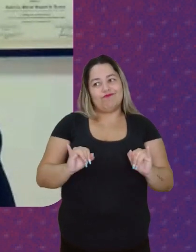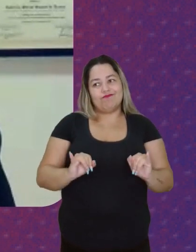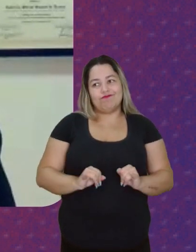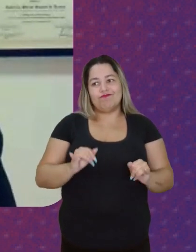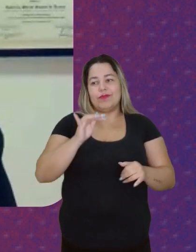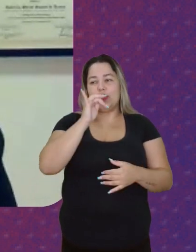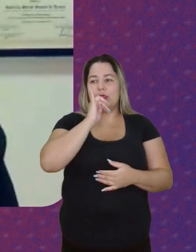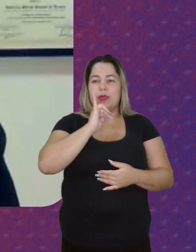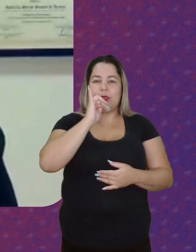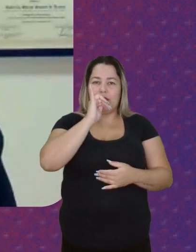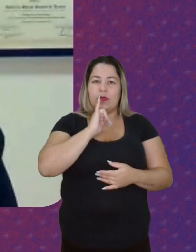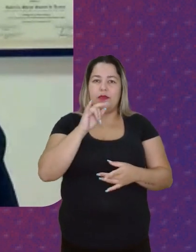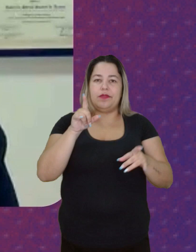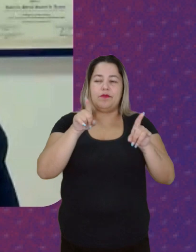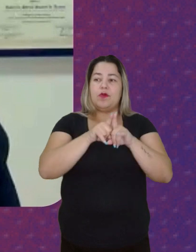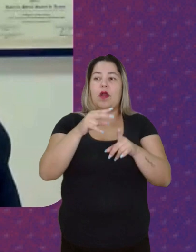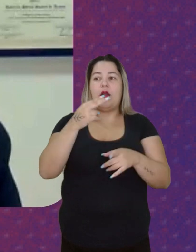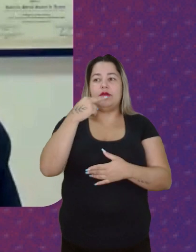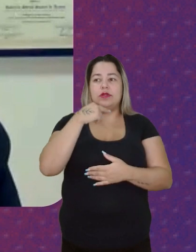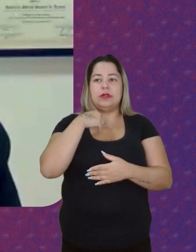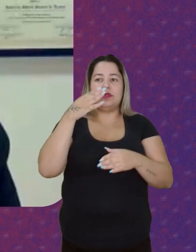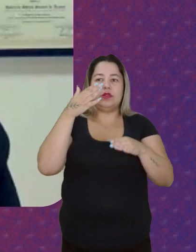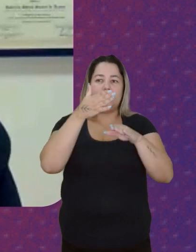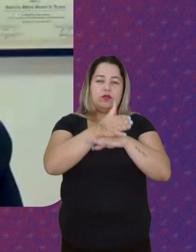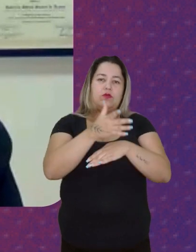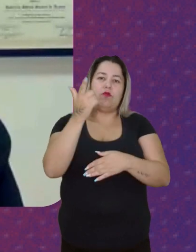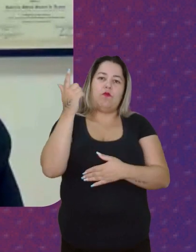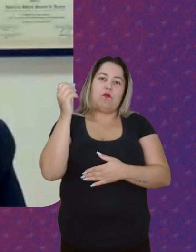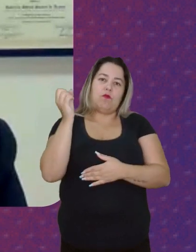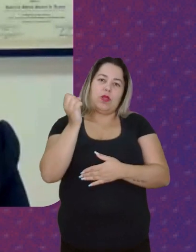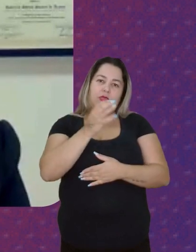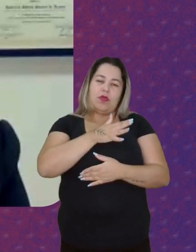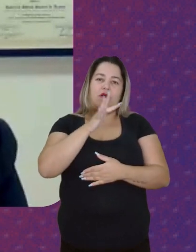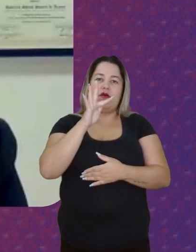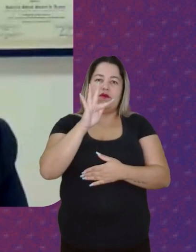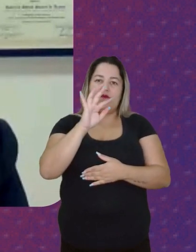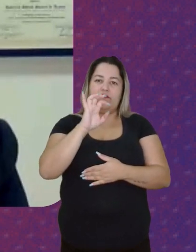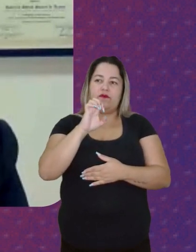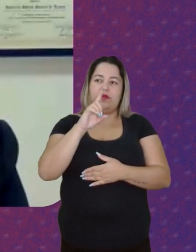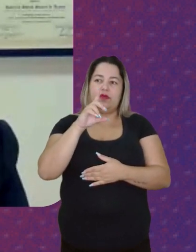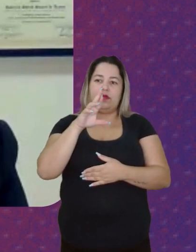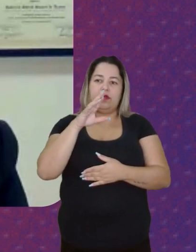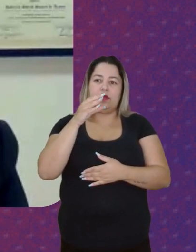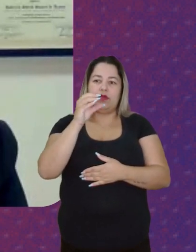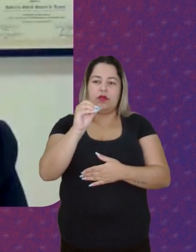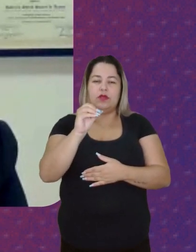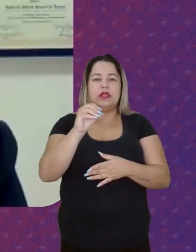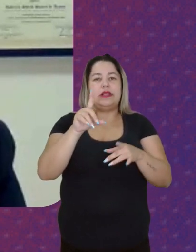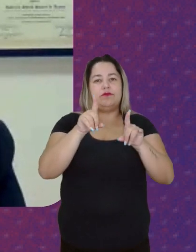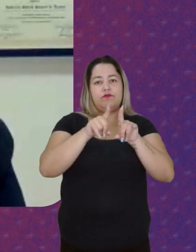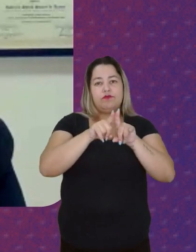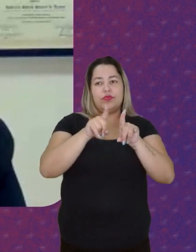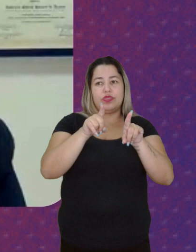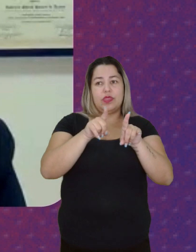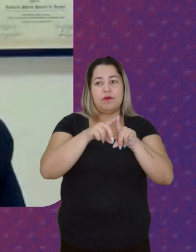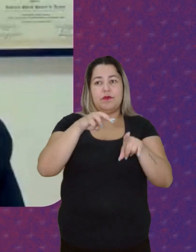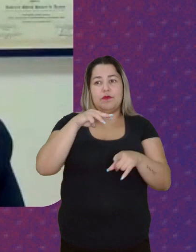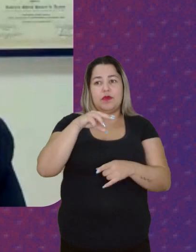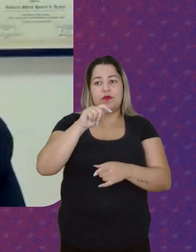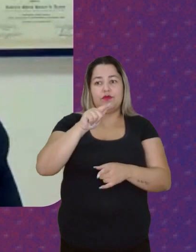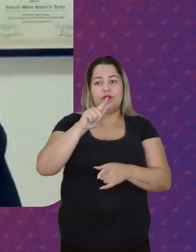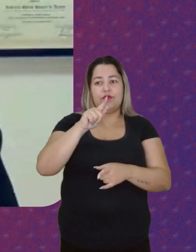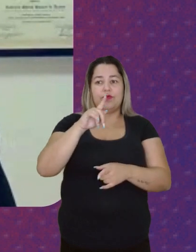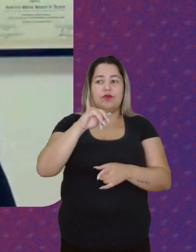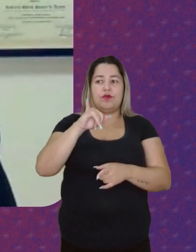a sanção de ficarem proibidos de ingressar em nova federação, de celebrar coligações majoritárias nas 2 eleições